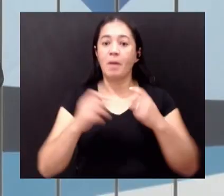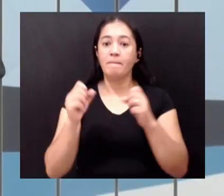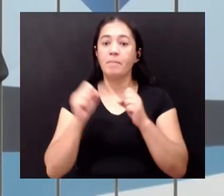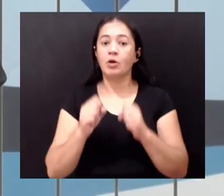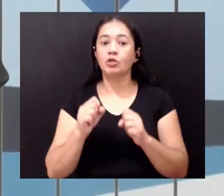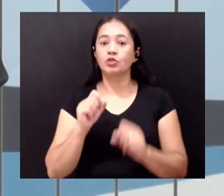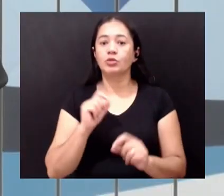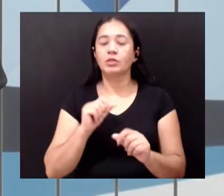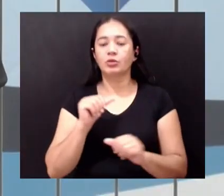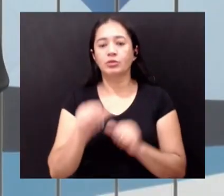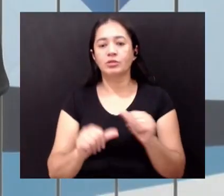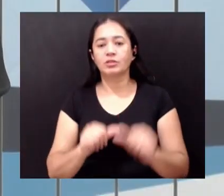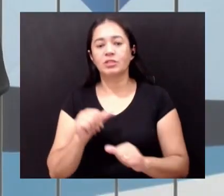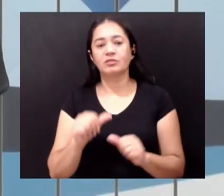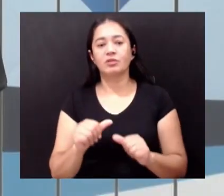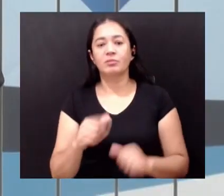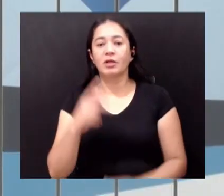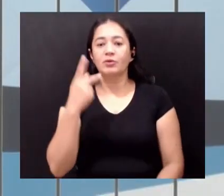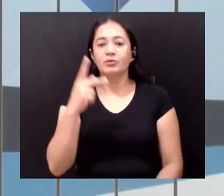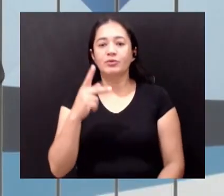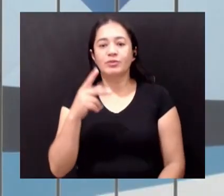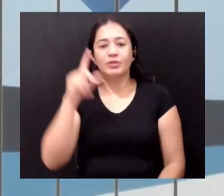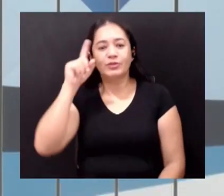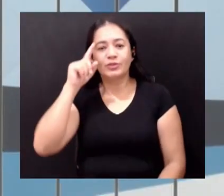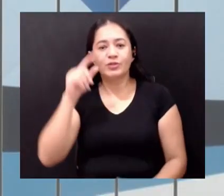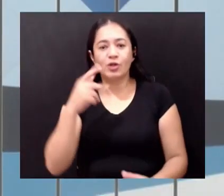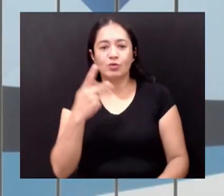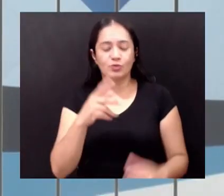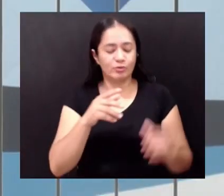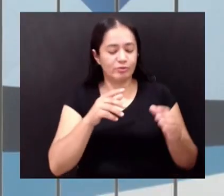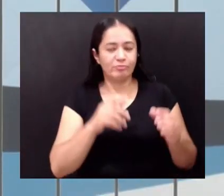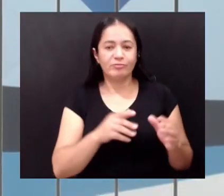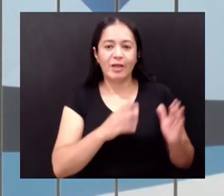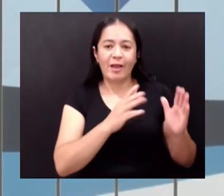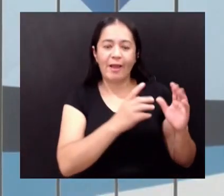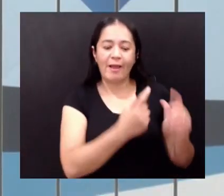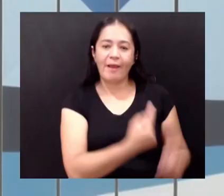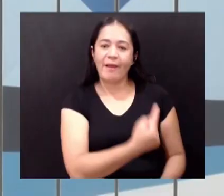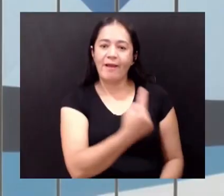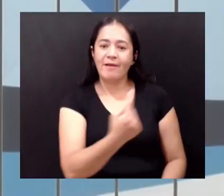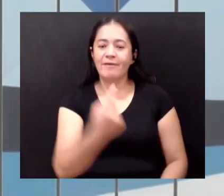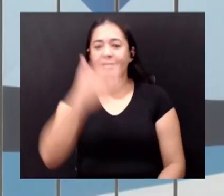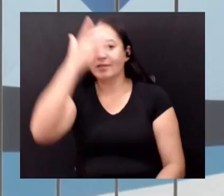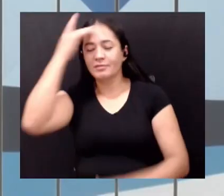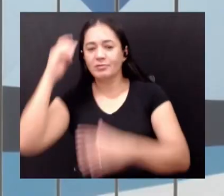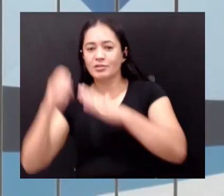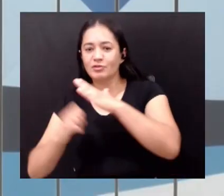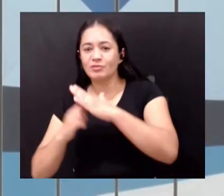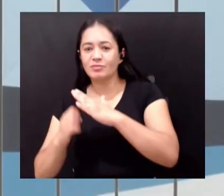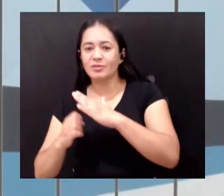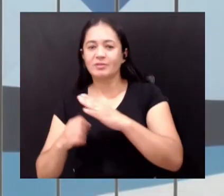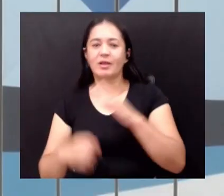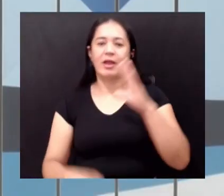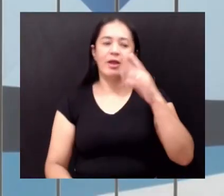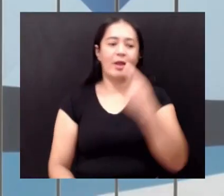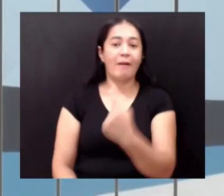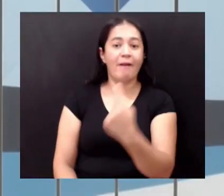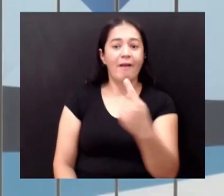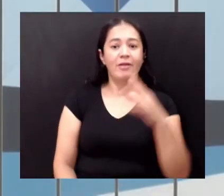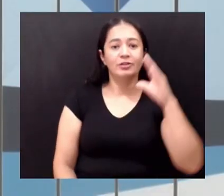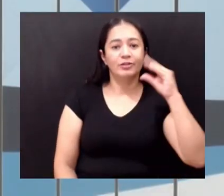né? O seu pedacinho ali, a sua parte fazendo, cada empresário, cada funcionário. Então, no meu ponto de vista, a palavra é